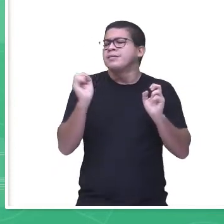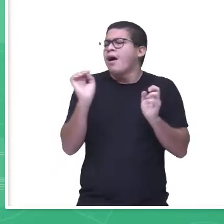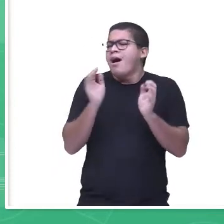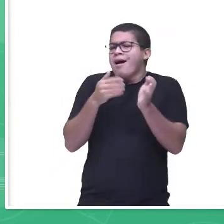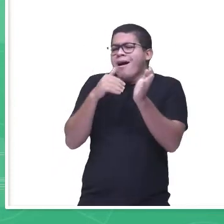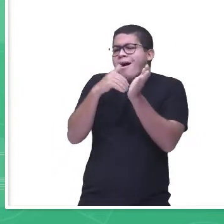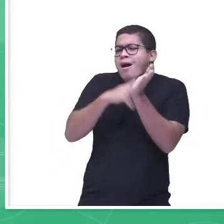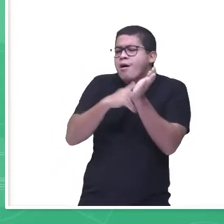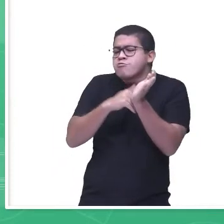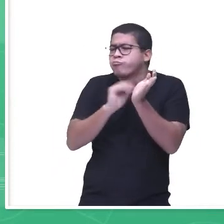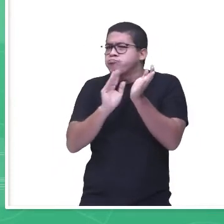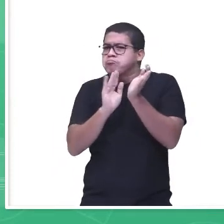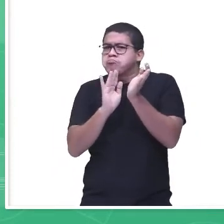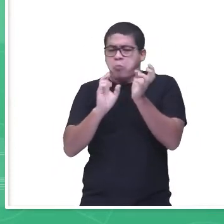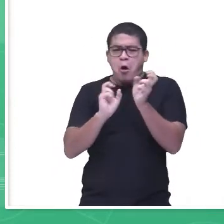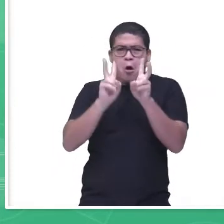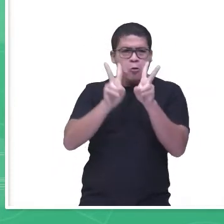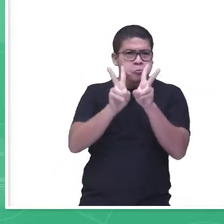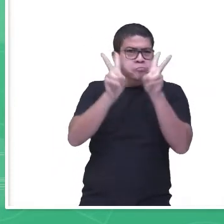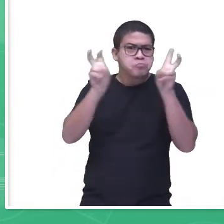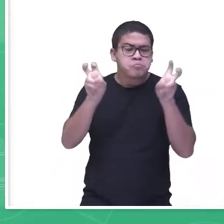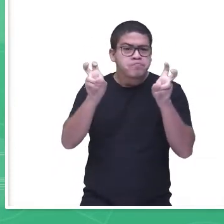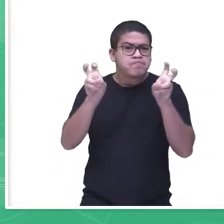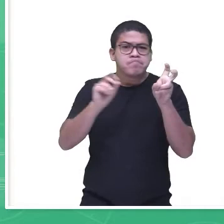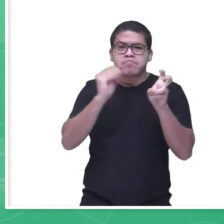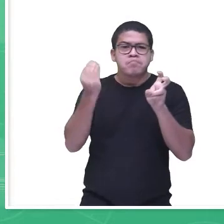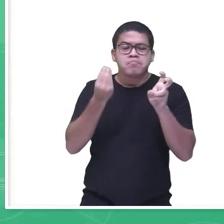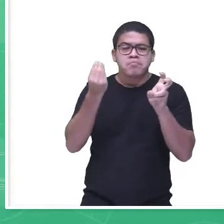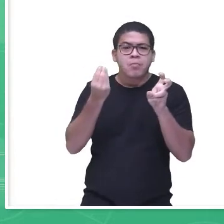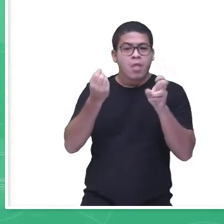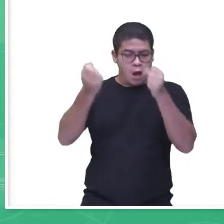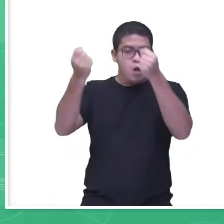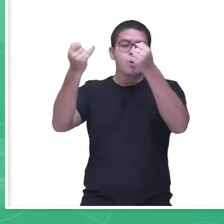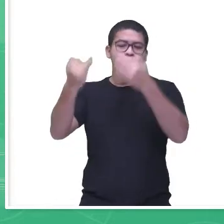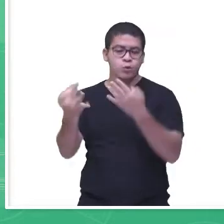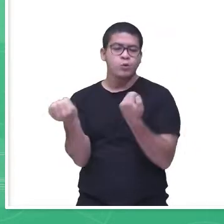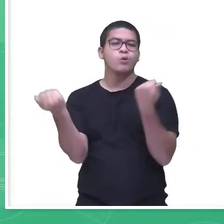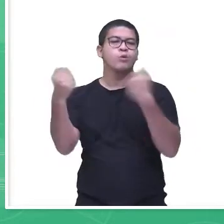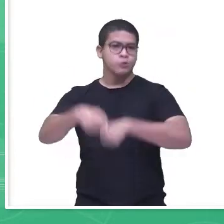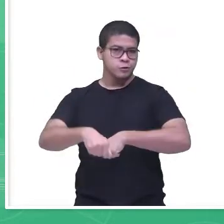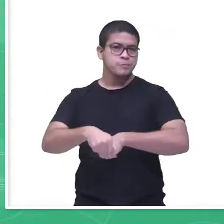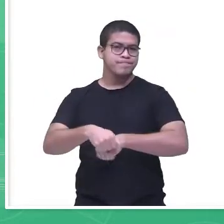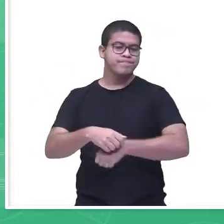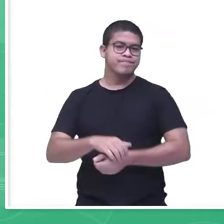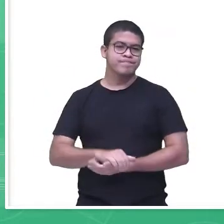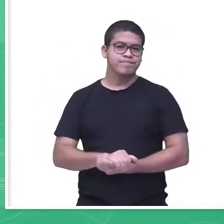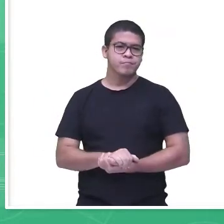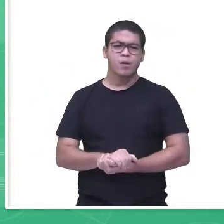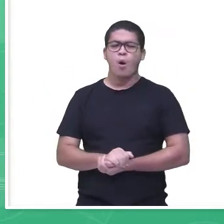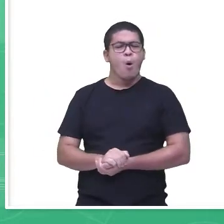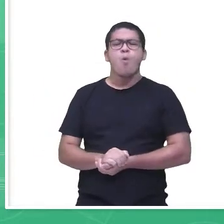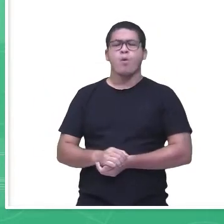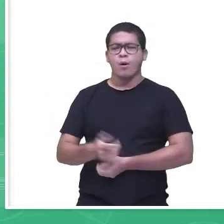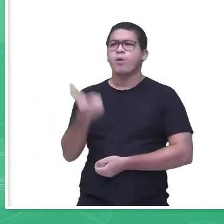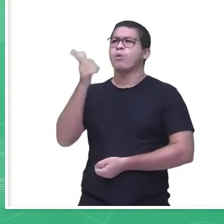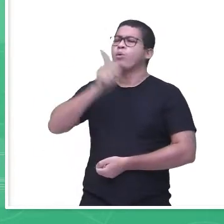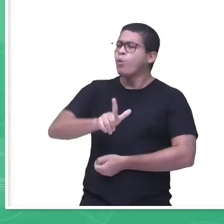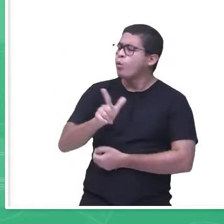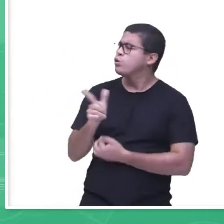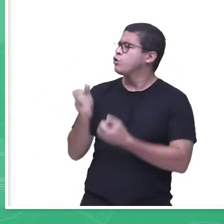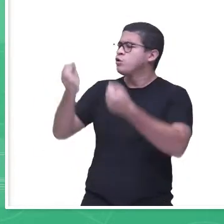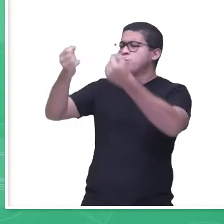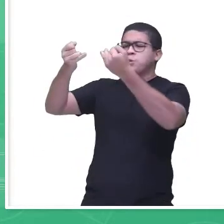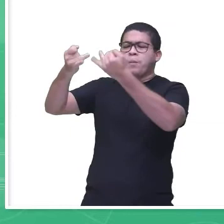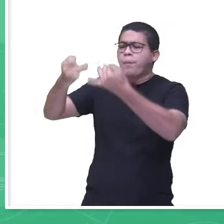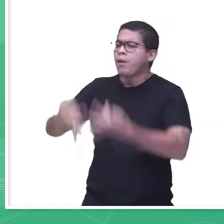Olha só o que os sofistas faziam, né? Eu consigo justificar tudo, eu consigo explicar